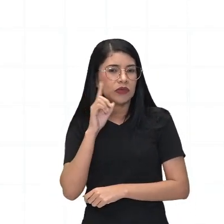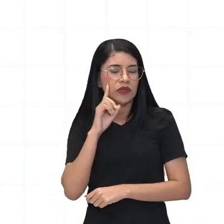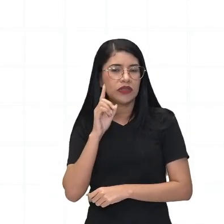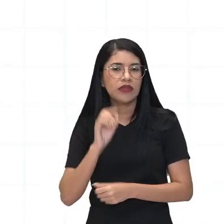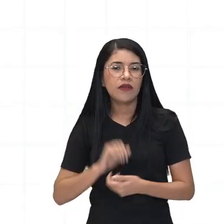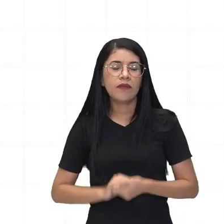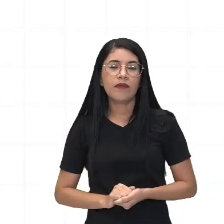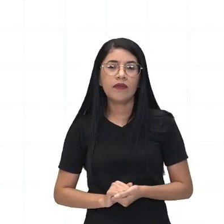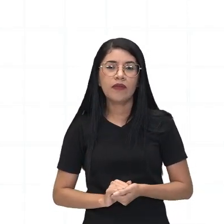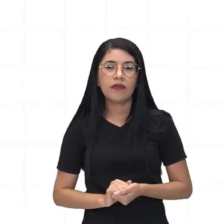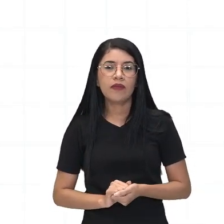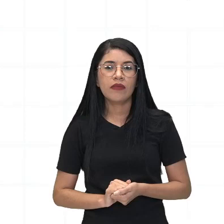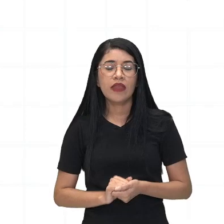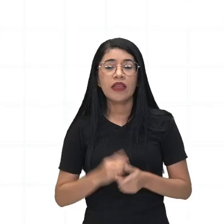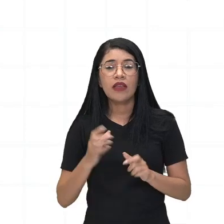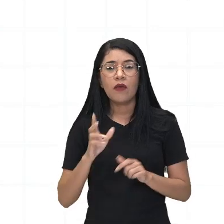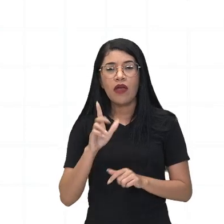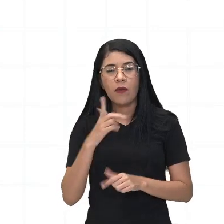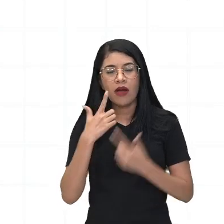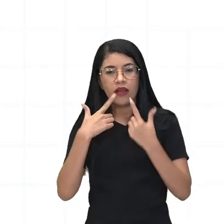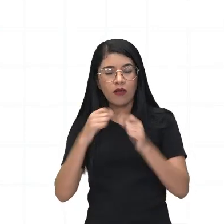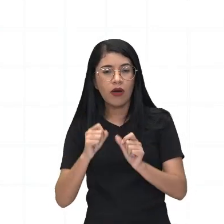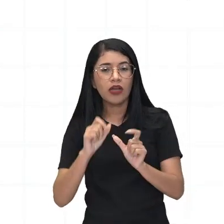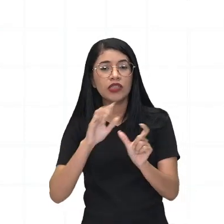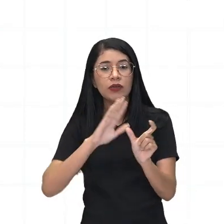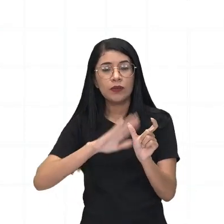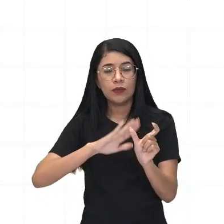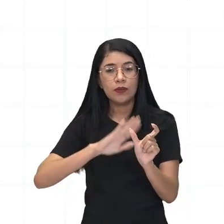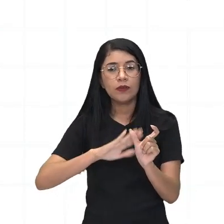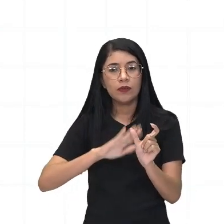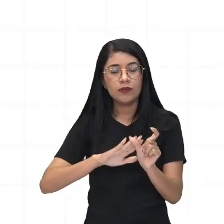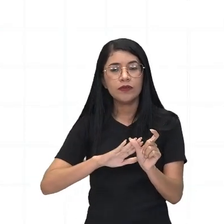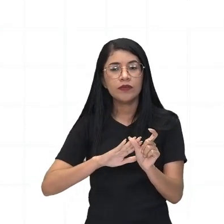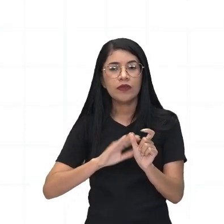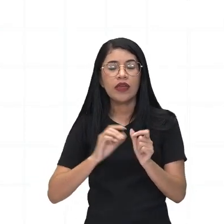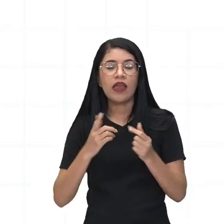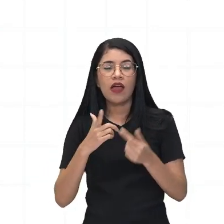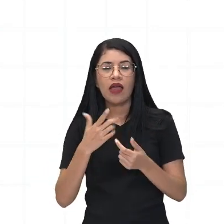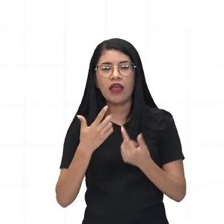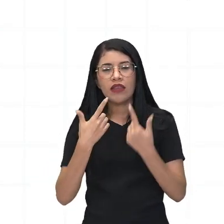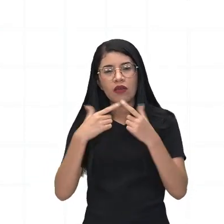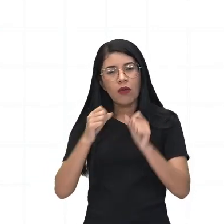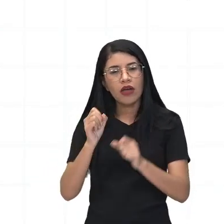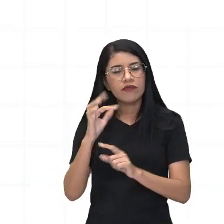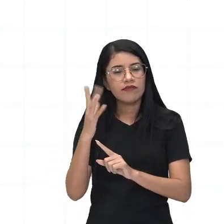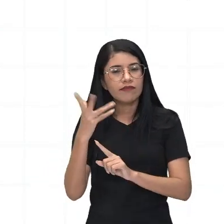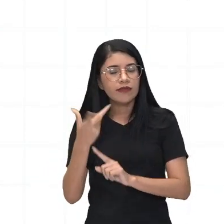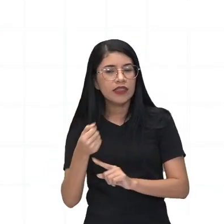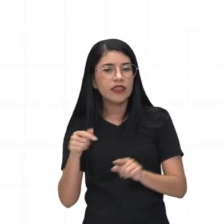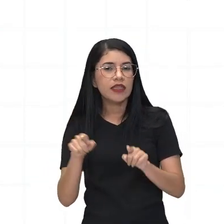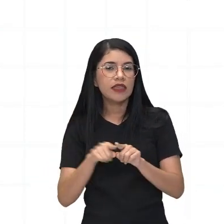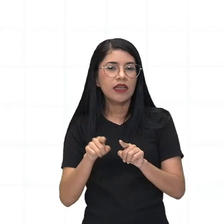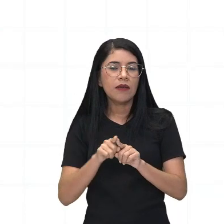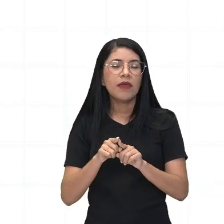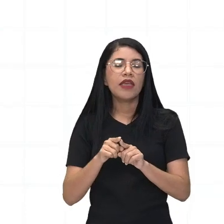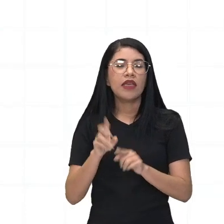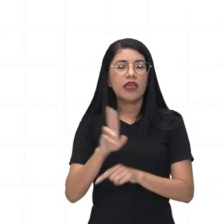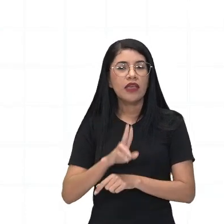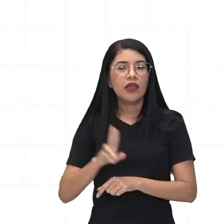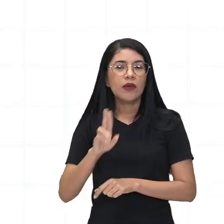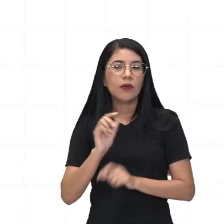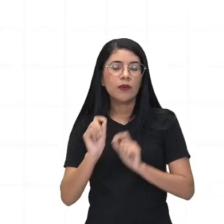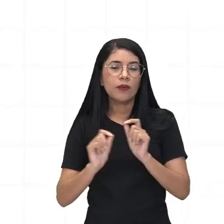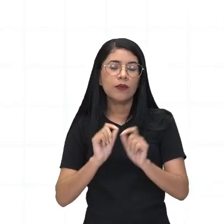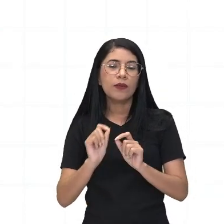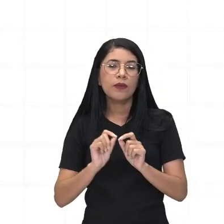linguagem, portanto, conotativa, correto? Que é a linguagem artística, que é a linguagem na qual se